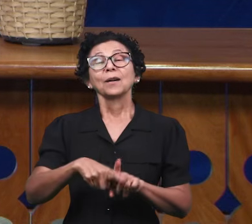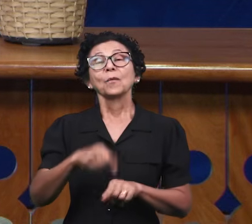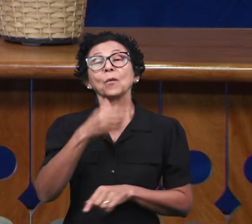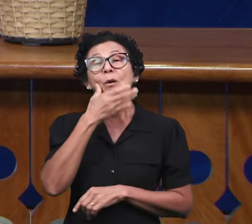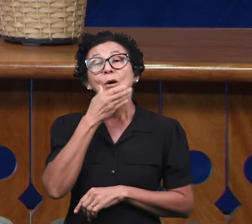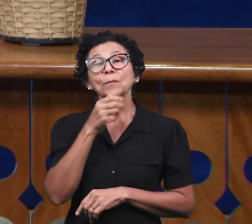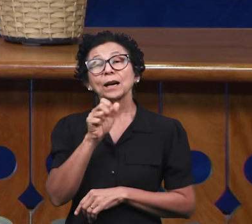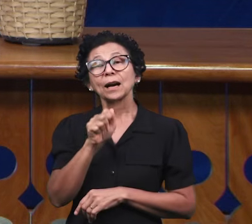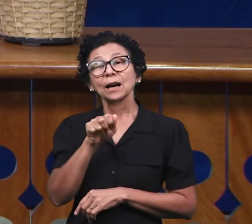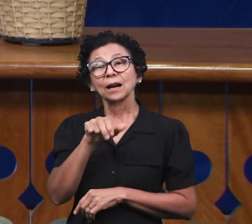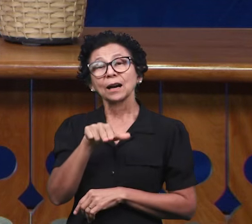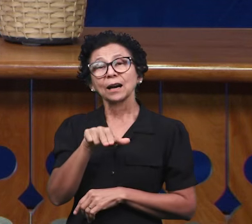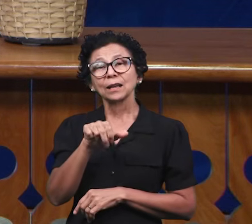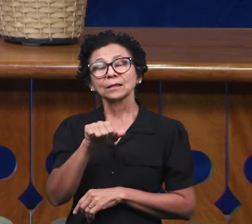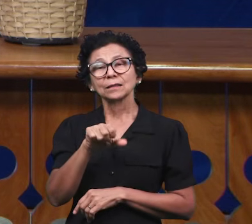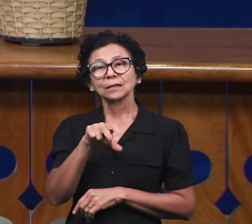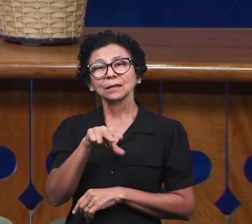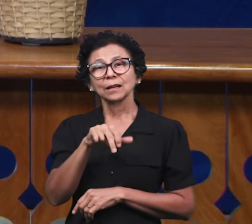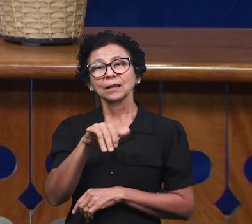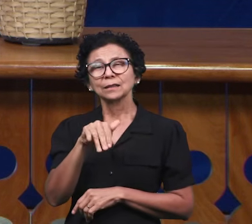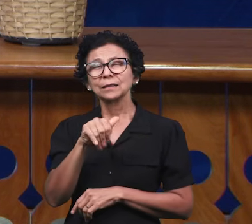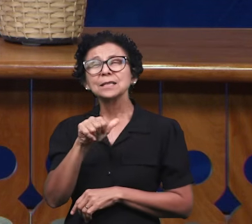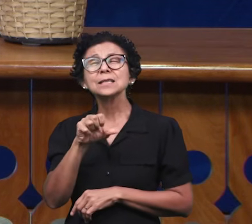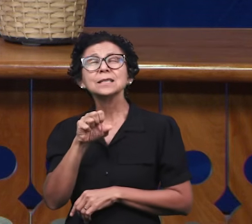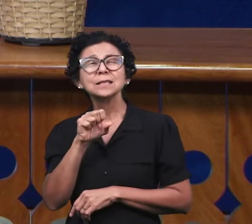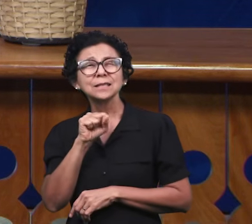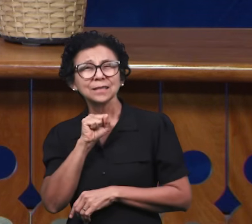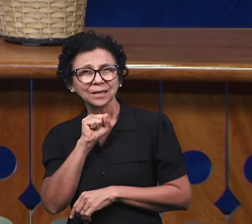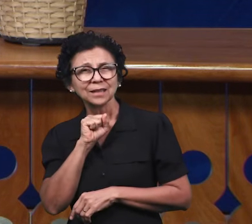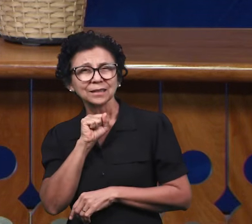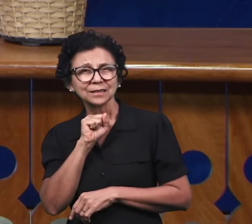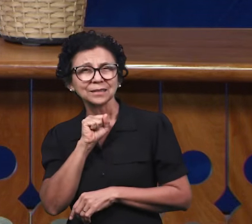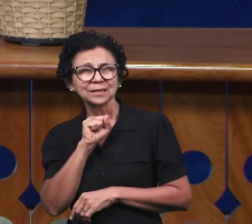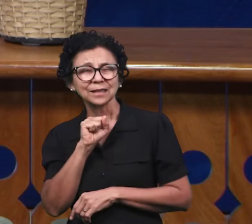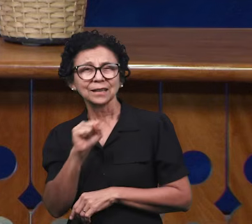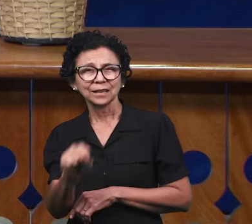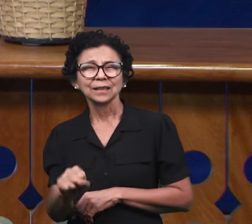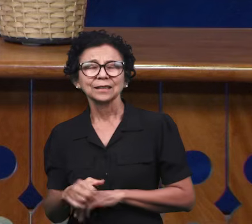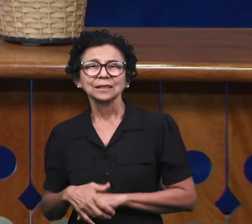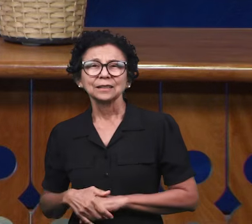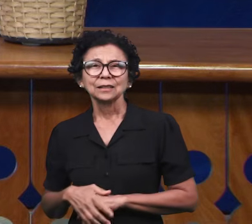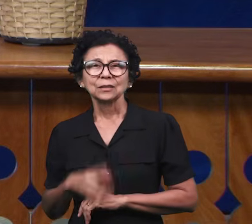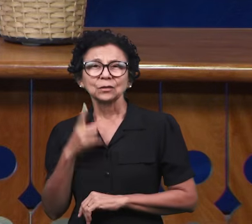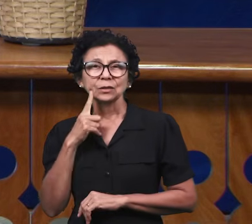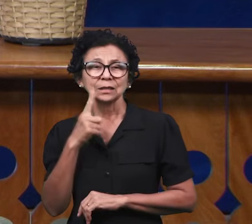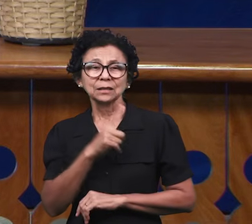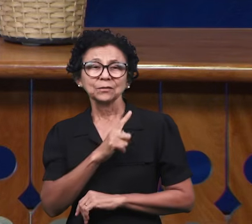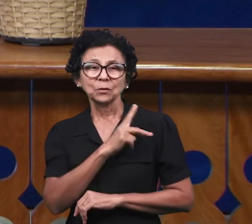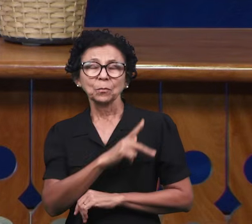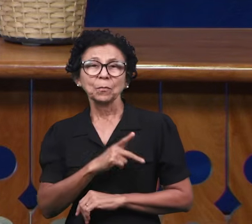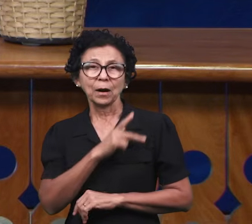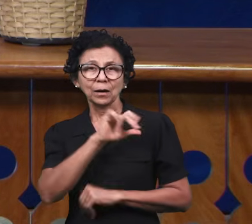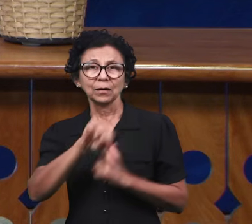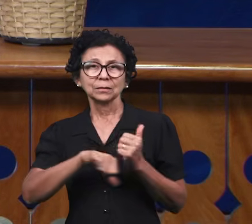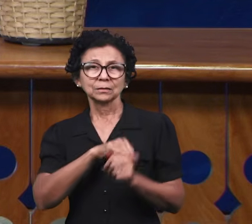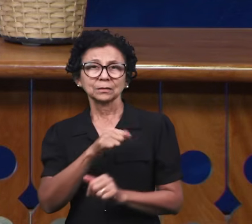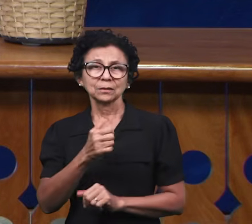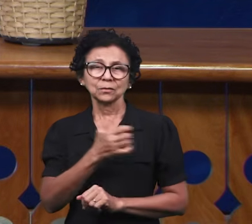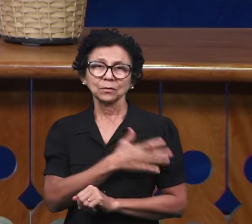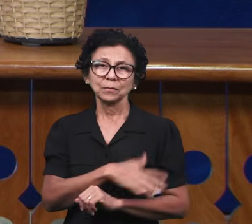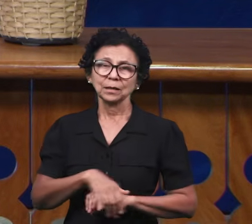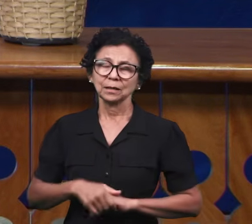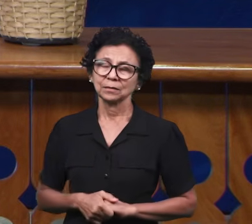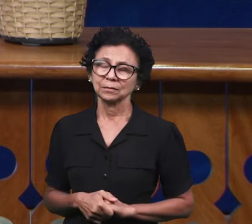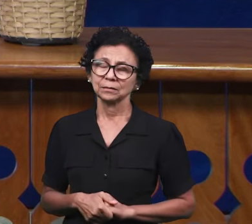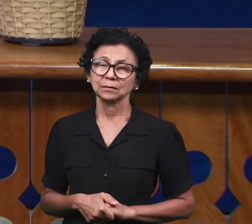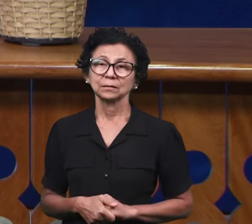experiência de Ananias no momento da conversão de Saulo. É uma outra experiência aqui que podemos trazer também acerca de profundidade nos dons espirituais que o jovem